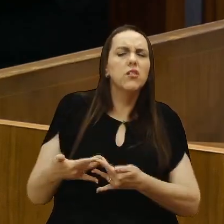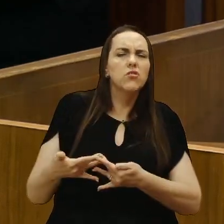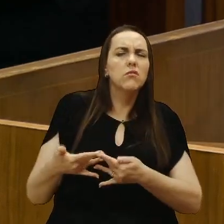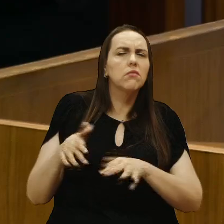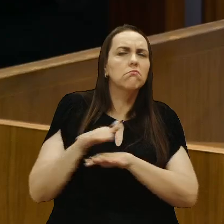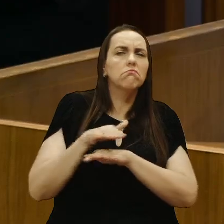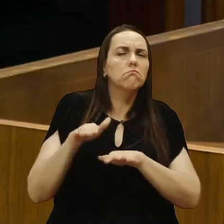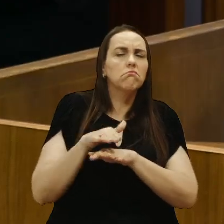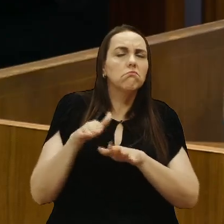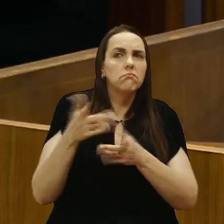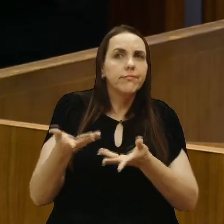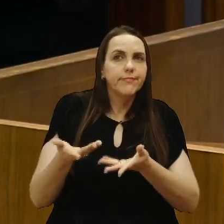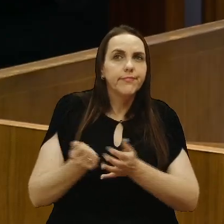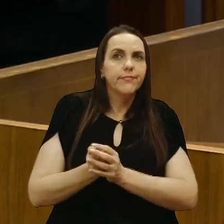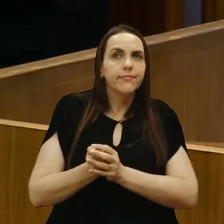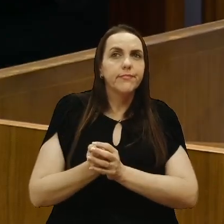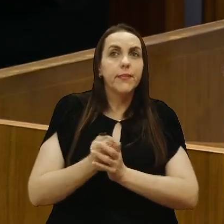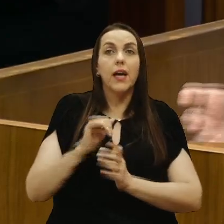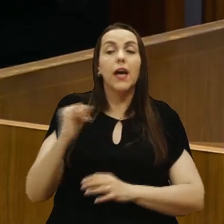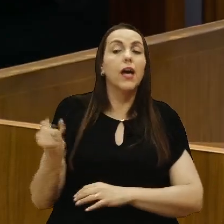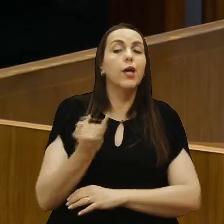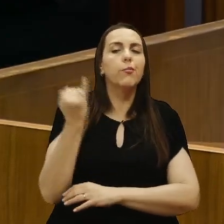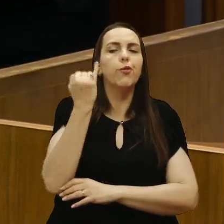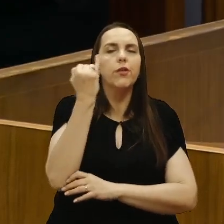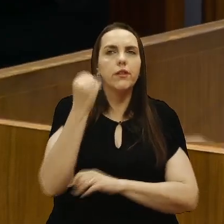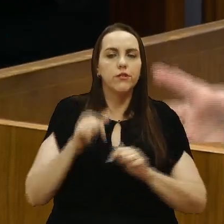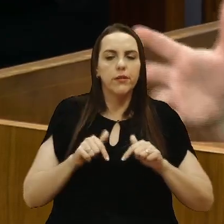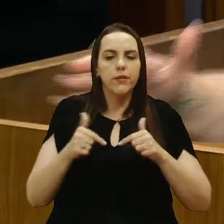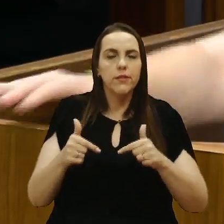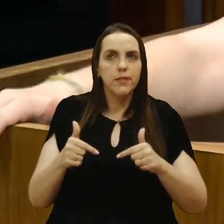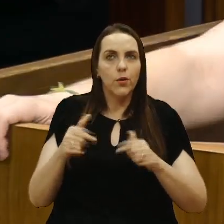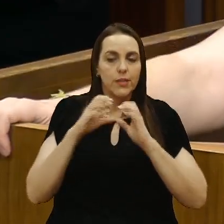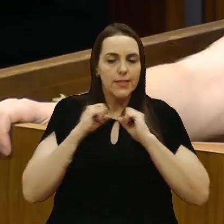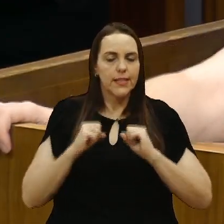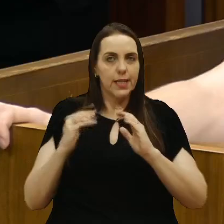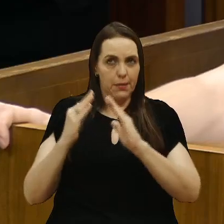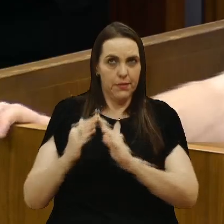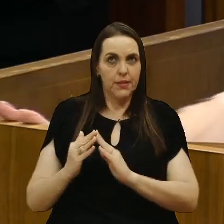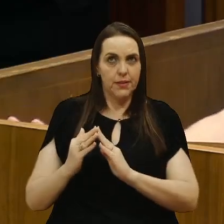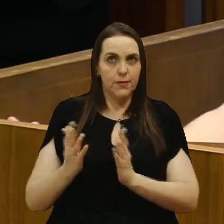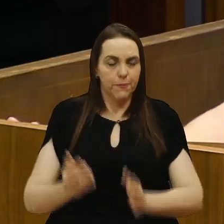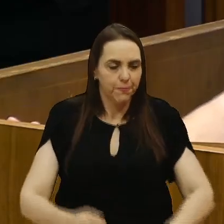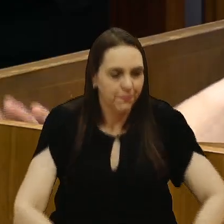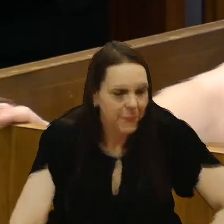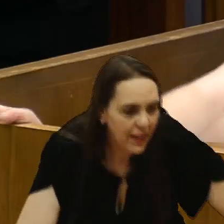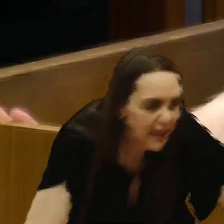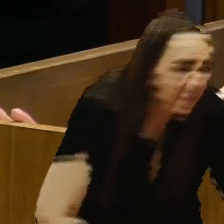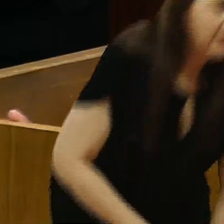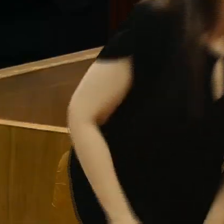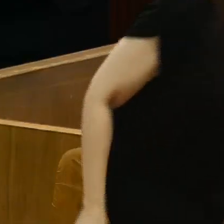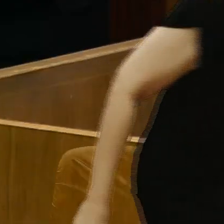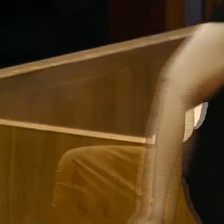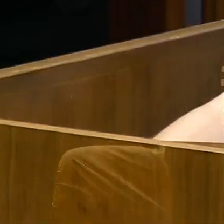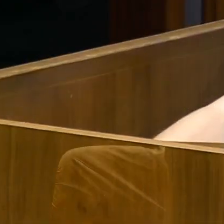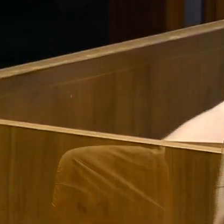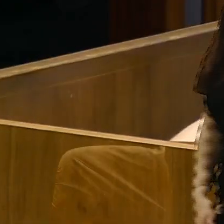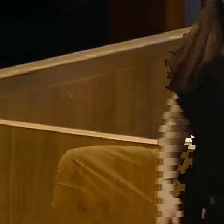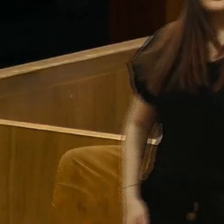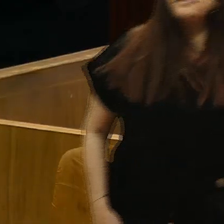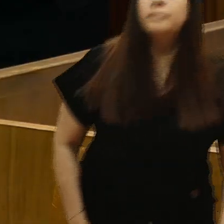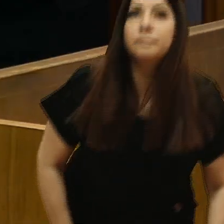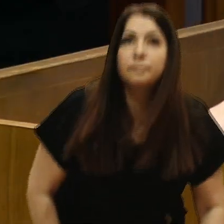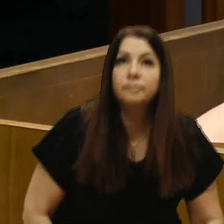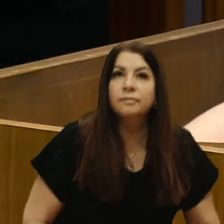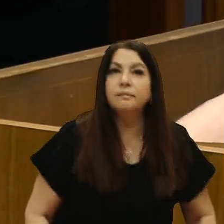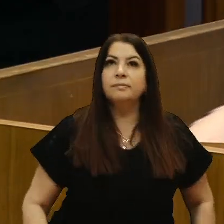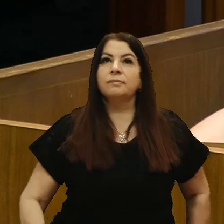acabar com essa importante ação da Secretaria de Habitação? E eu queria aproveitar para falar aqui que tem diversos